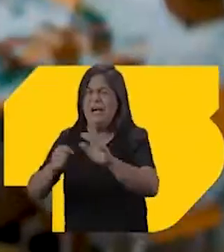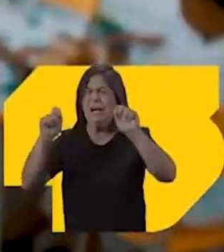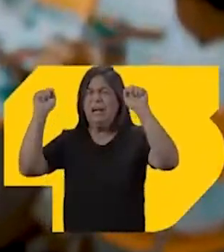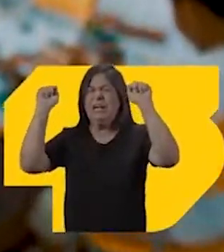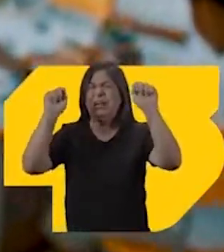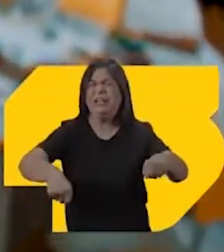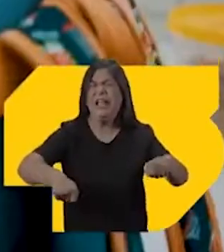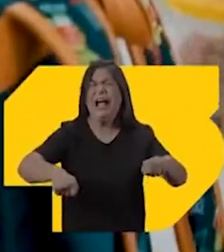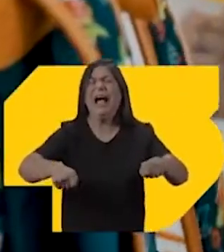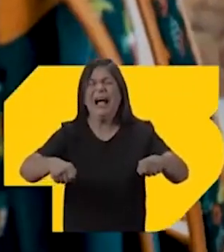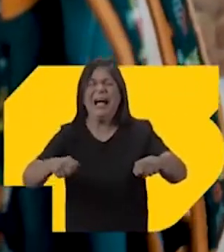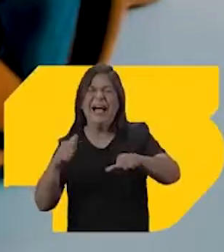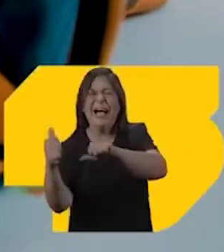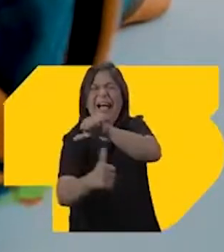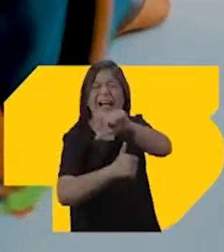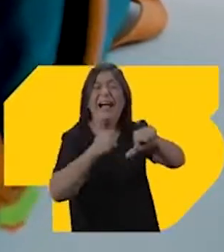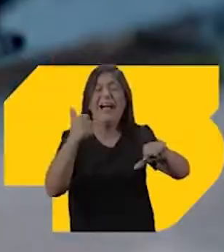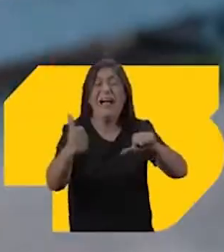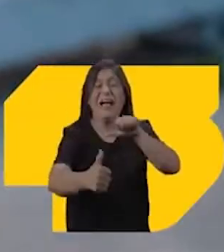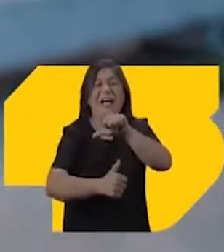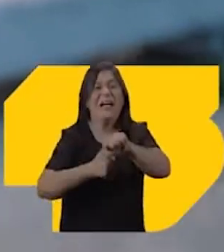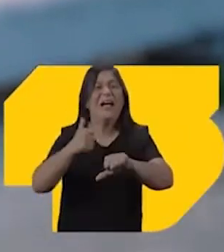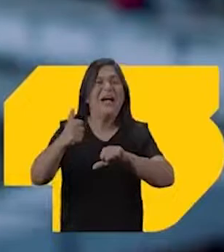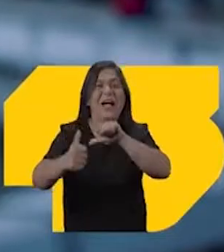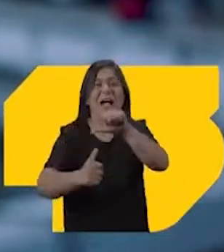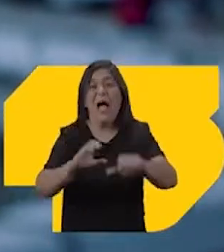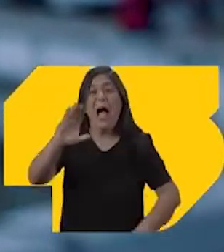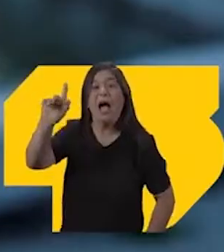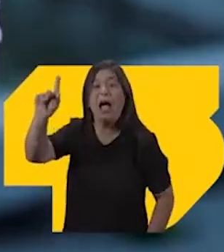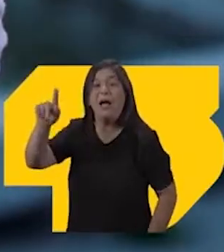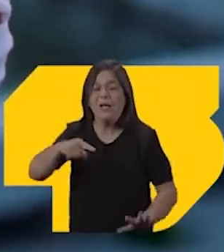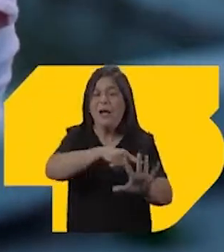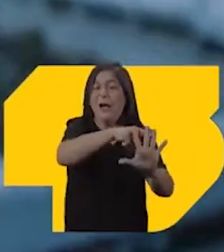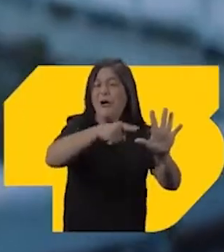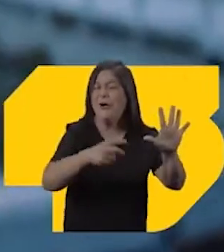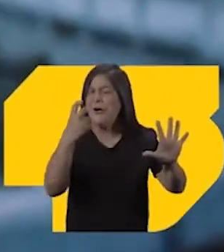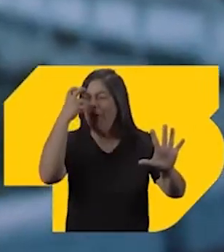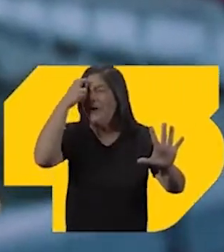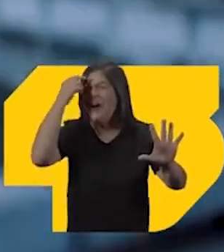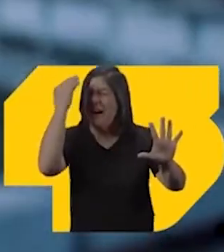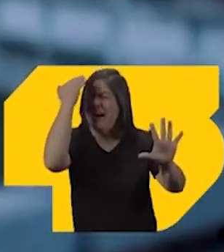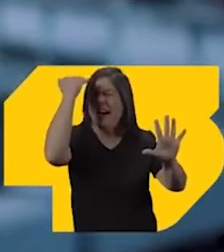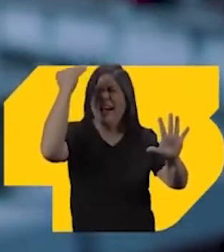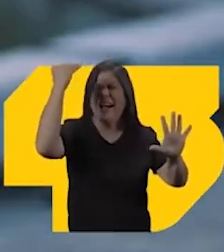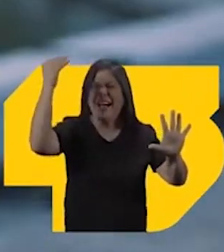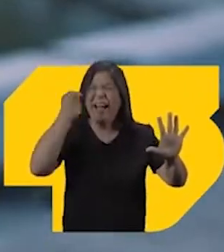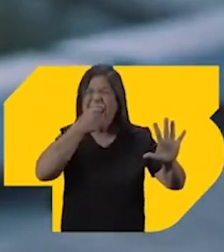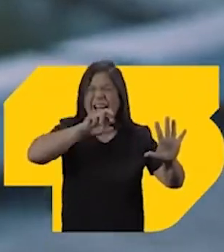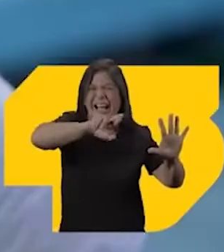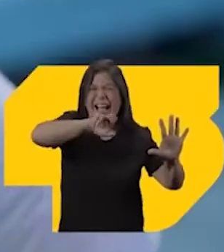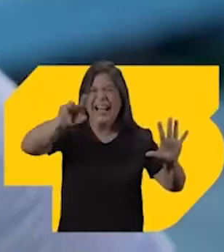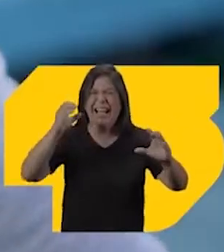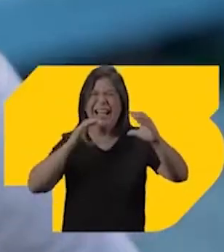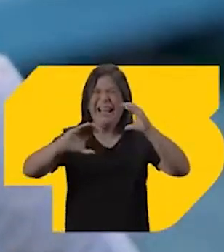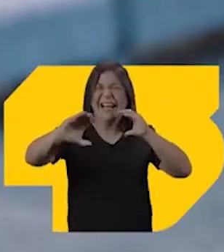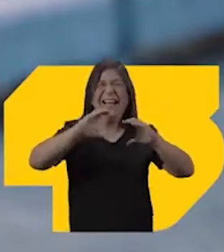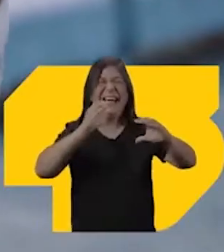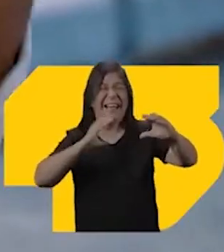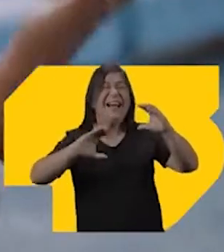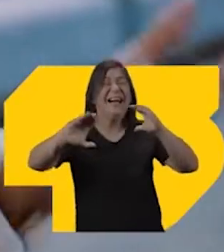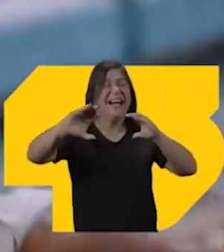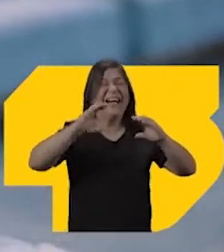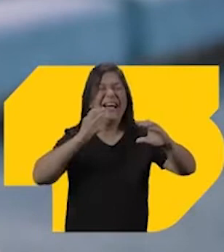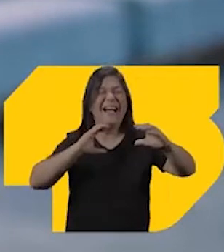tem coragem pra mudar também. Eu quero a Campina de Shaolin, Marinês, Capilé, Genival e